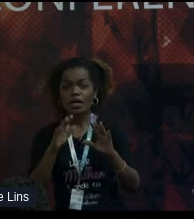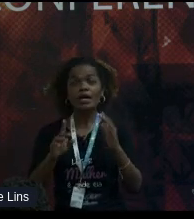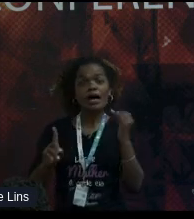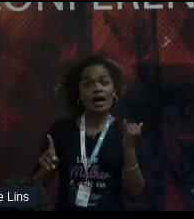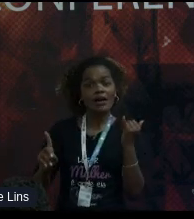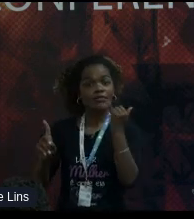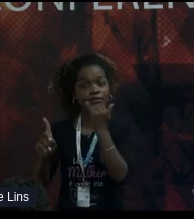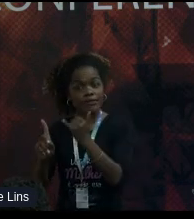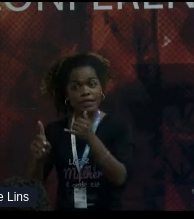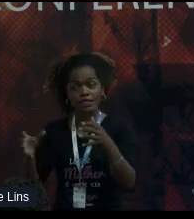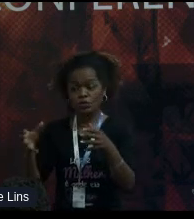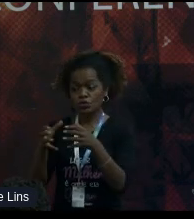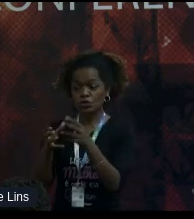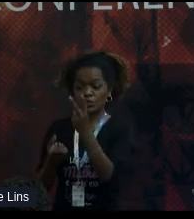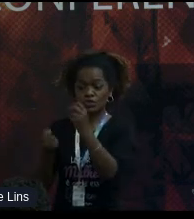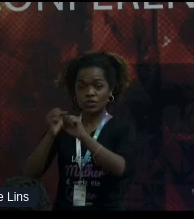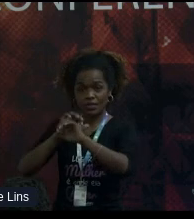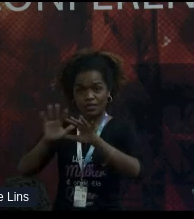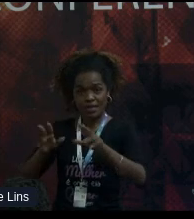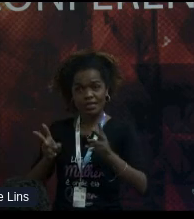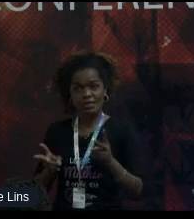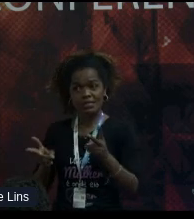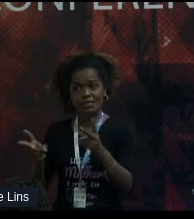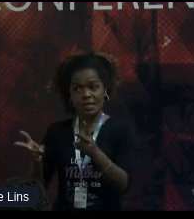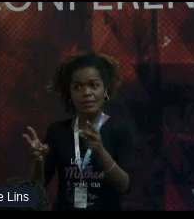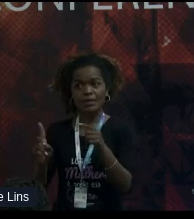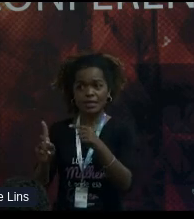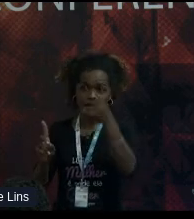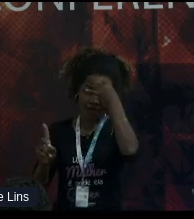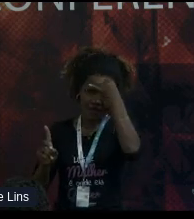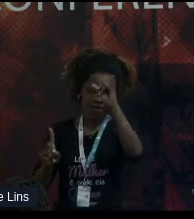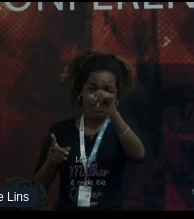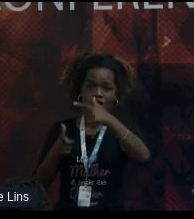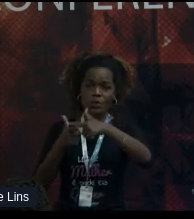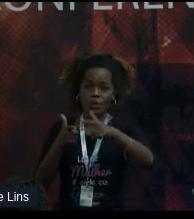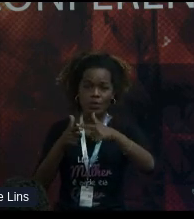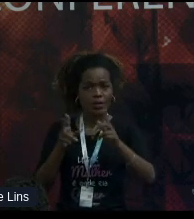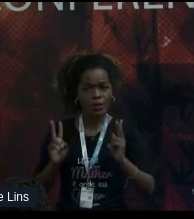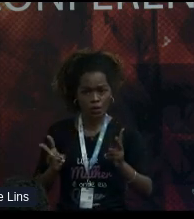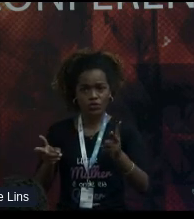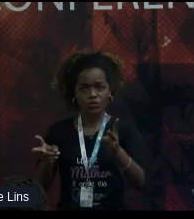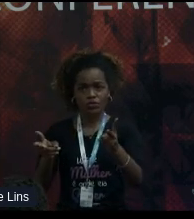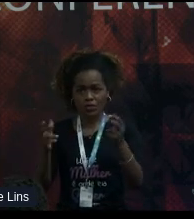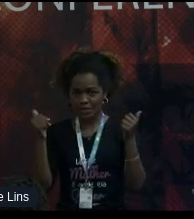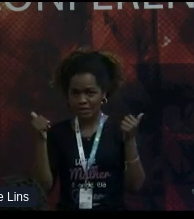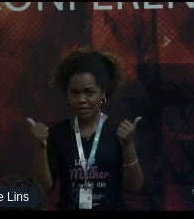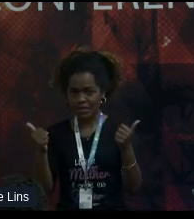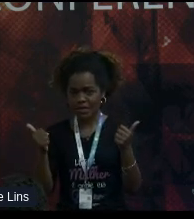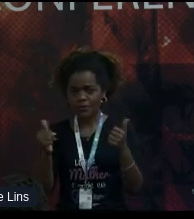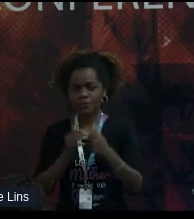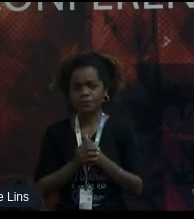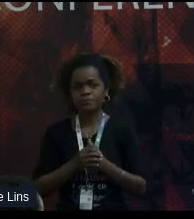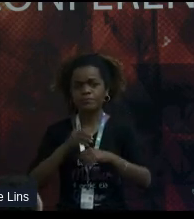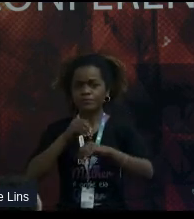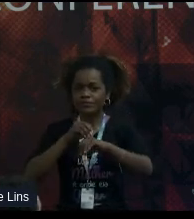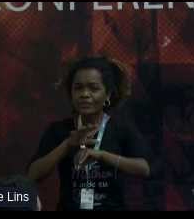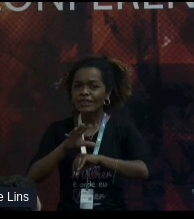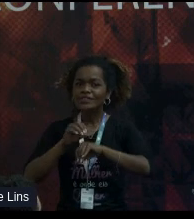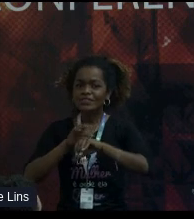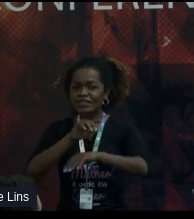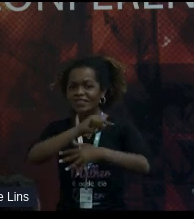time de design. Né? Vamos evitar que esse problema siga em frente. Tá? Então, É aí isso a aí, gente Flávio. fecha o